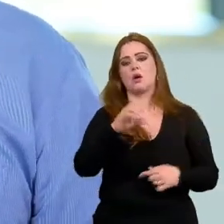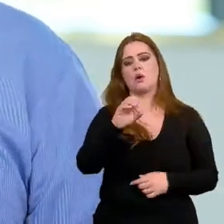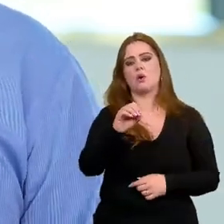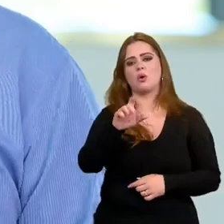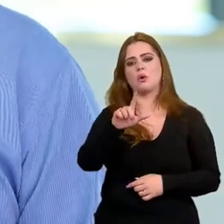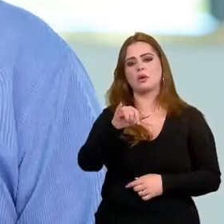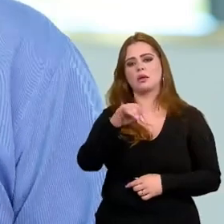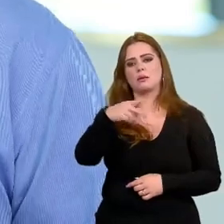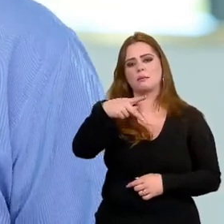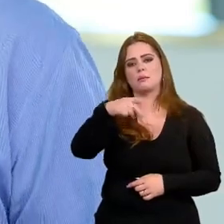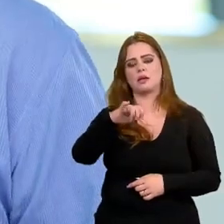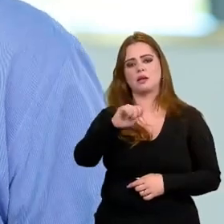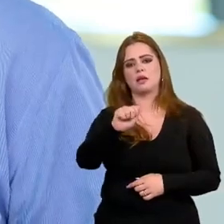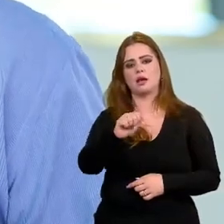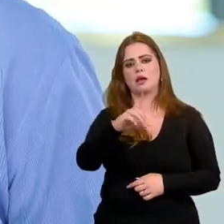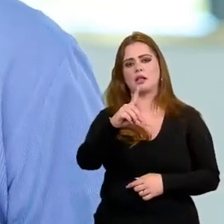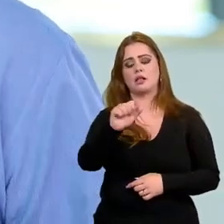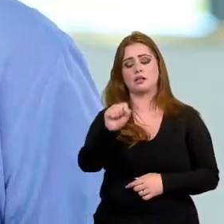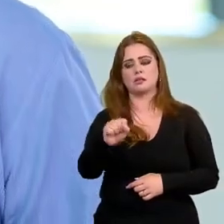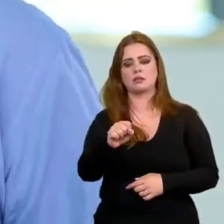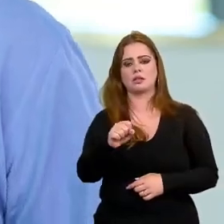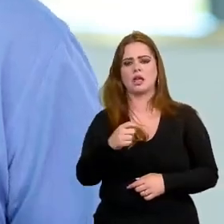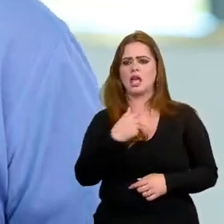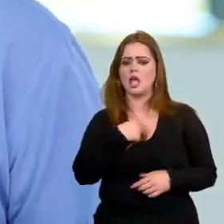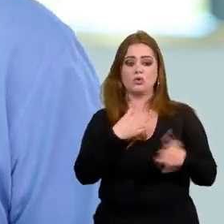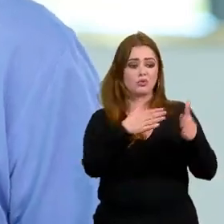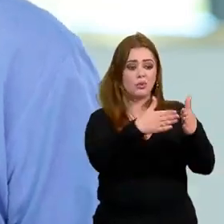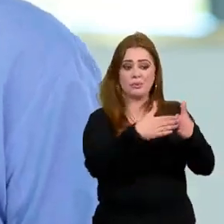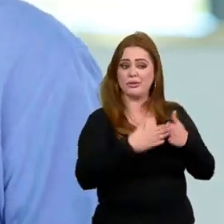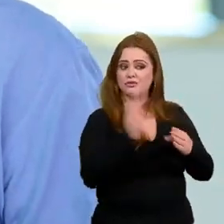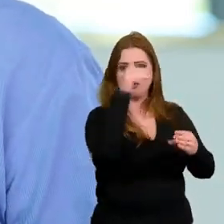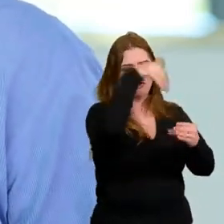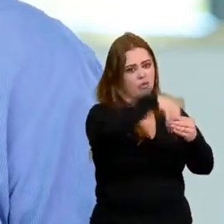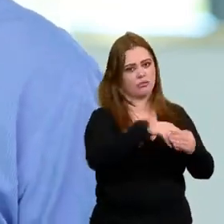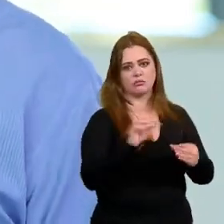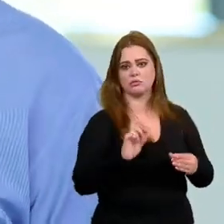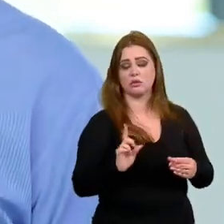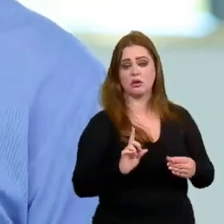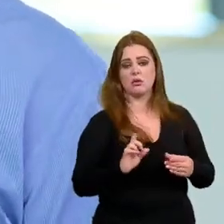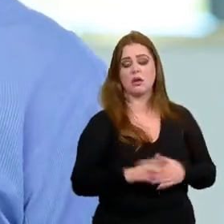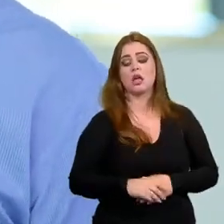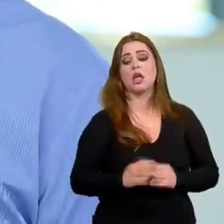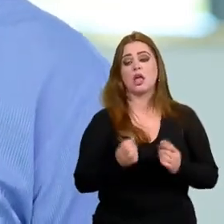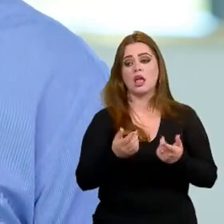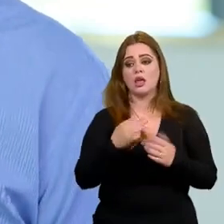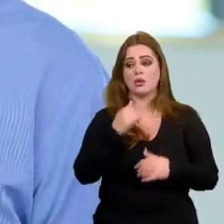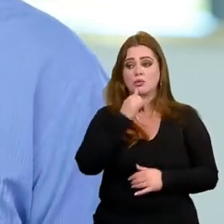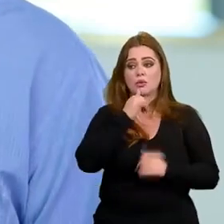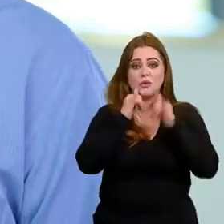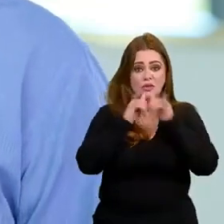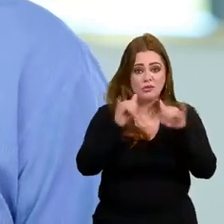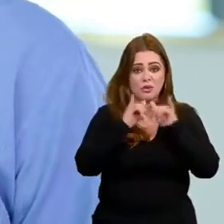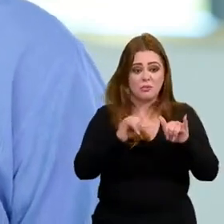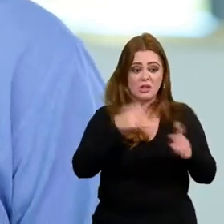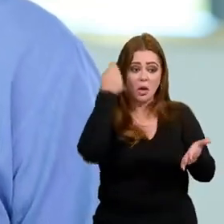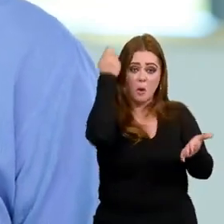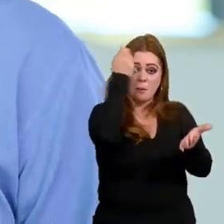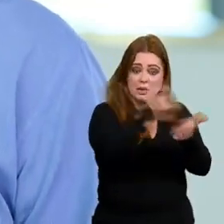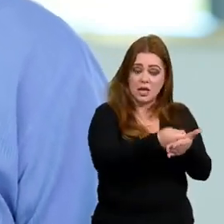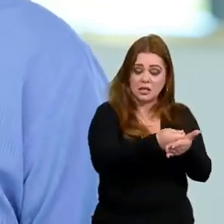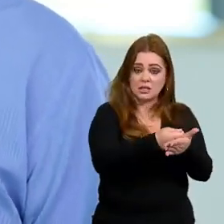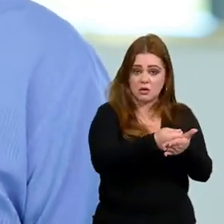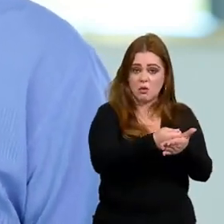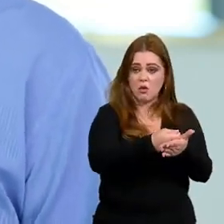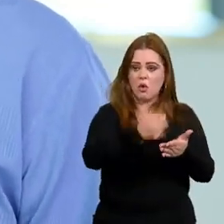e eu falei para eles, eu não estou pedindo voto para vocês. Eu estou dizendo que vocês têm obrigação de votar no Brasil, porque a